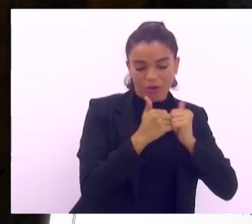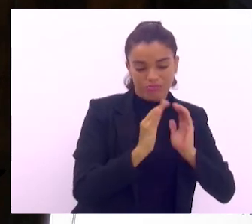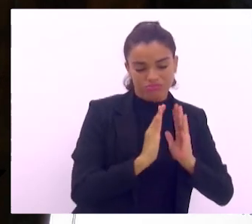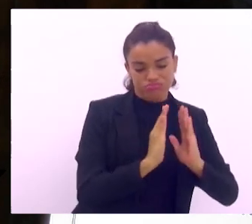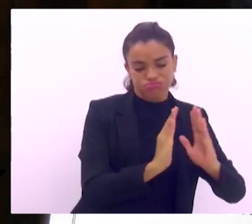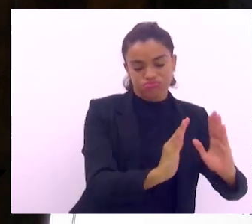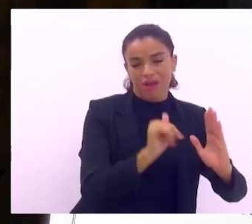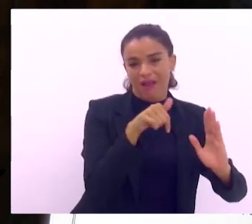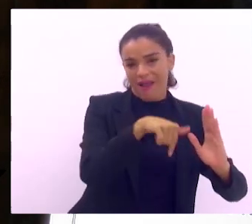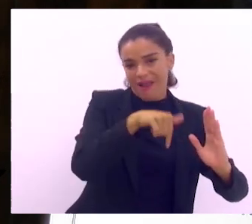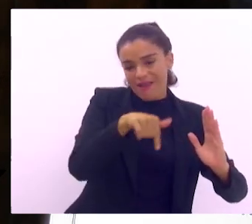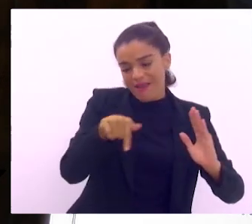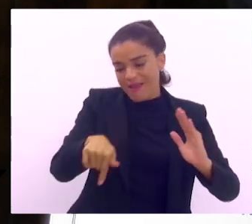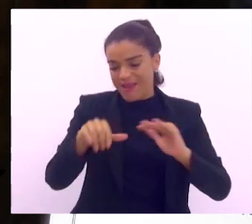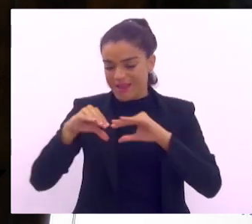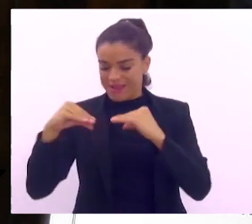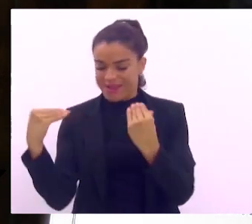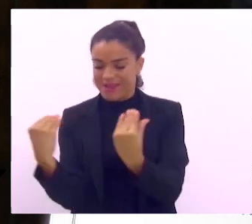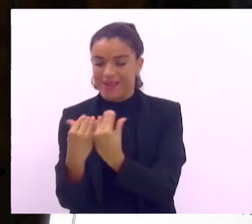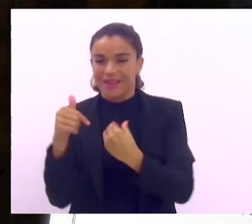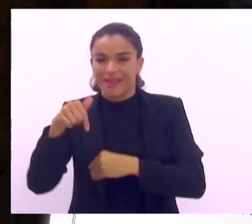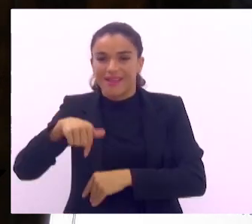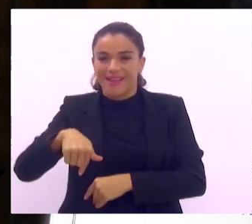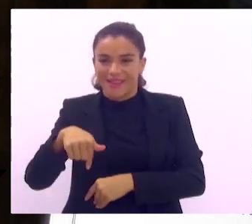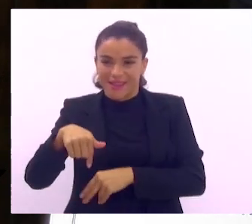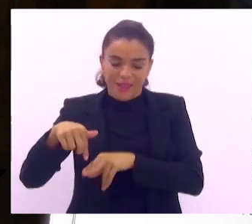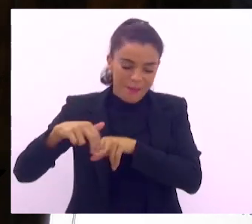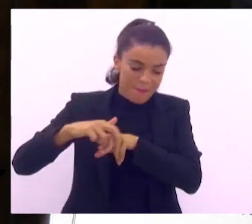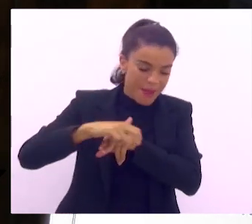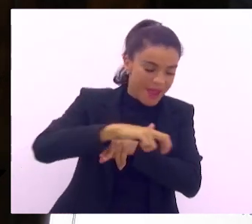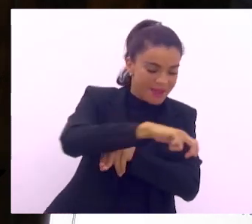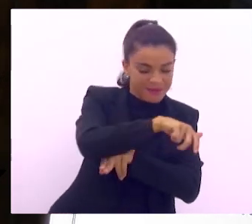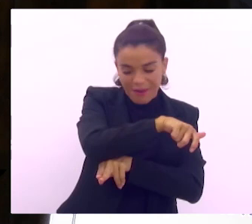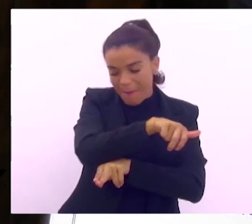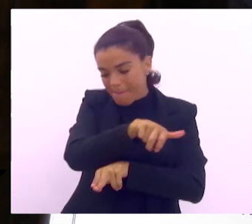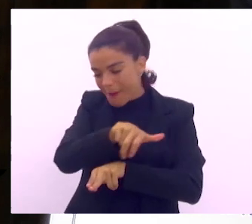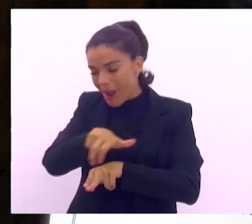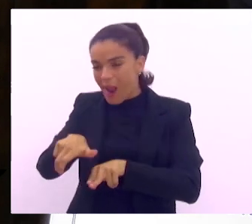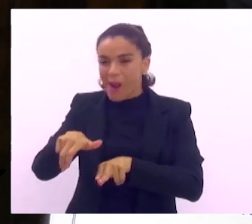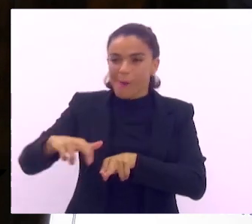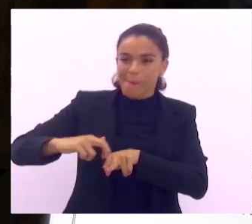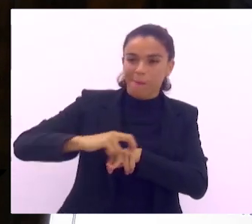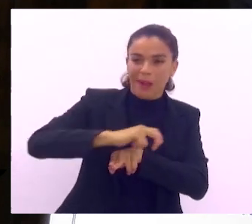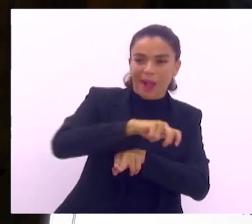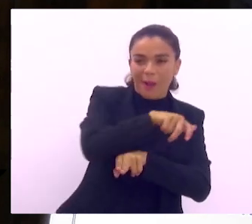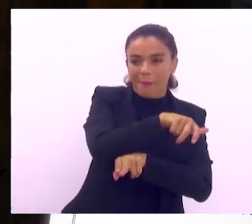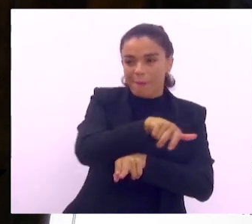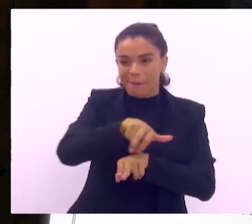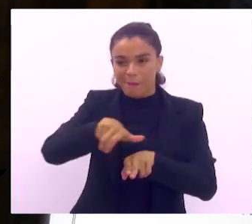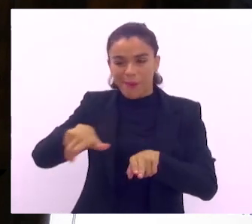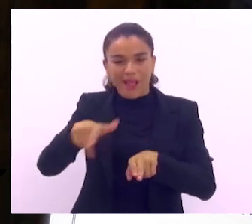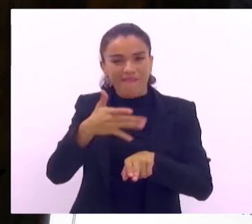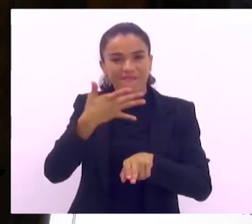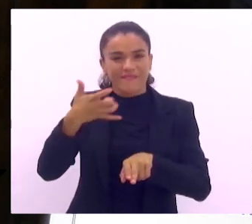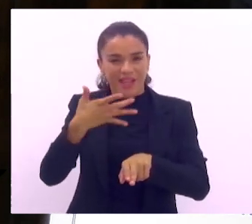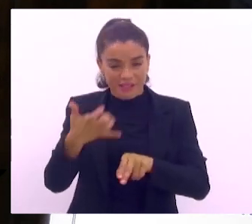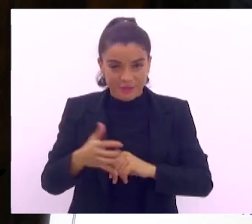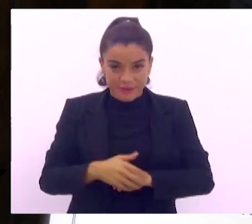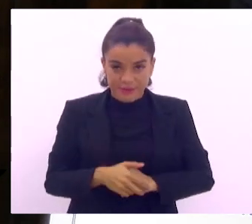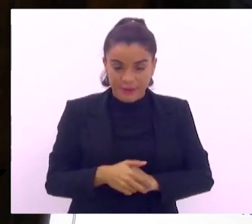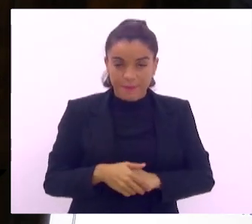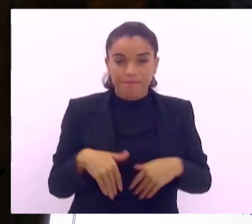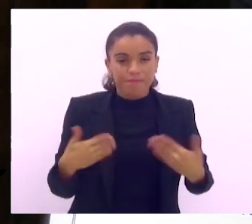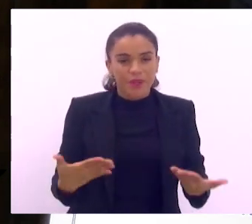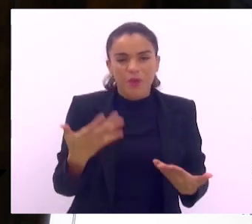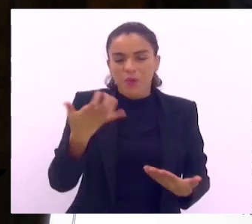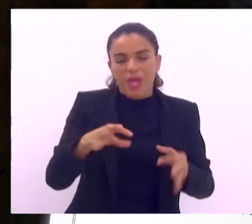super central na cidade, que todas as camadas da população podem ter acesso com facilidade. Então, eu não